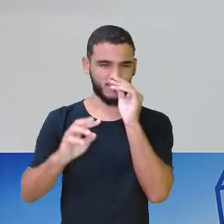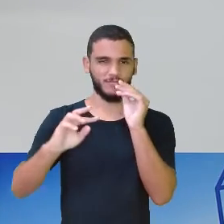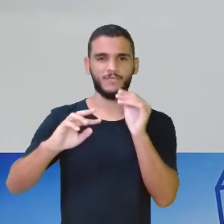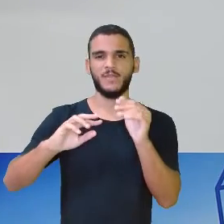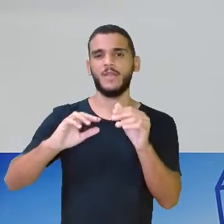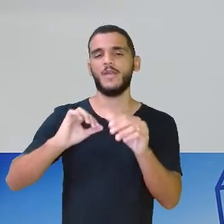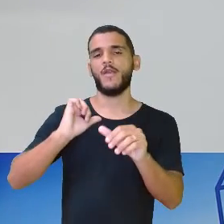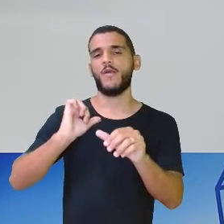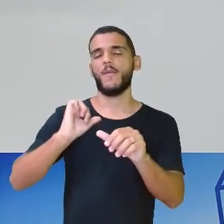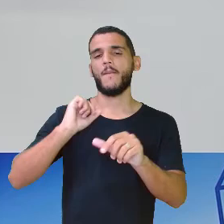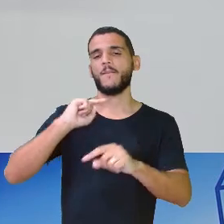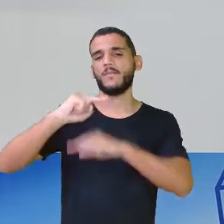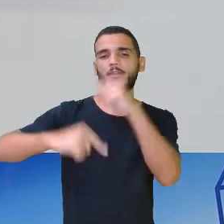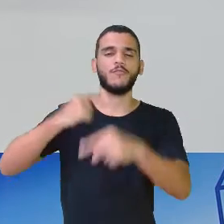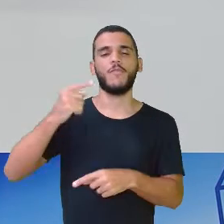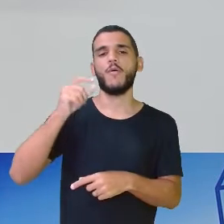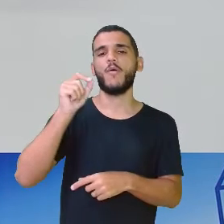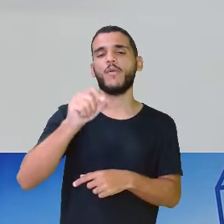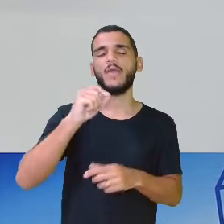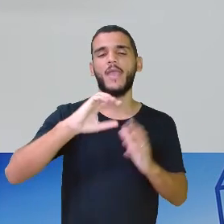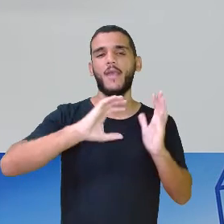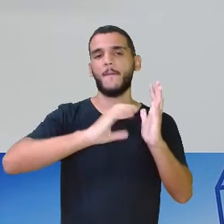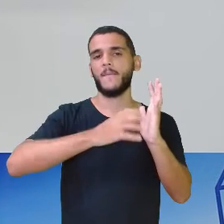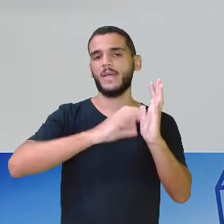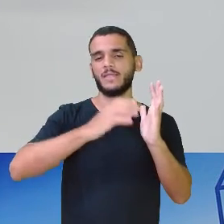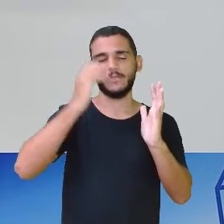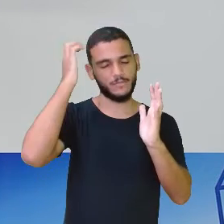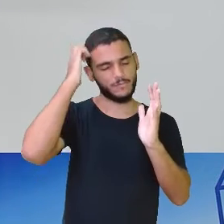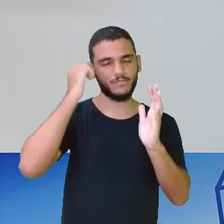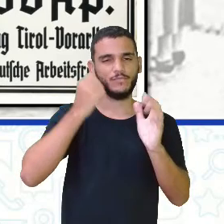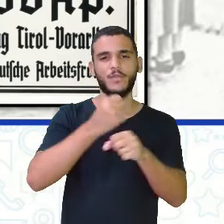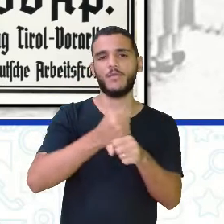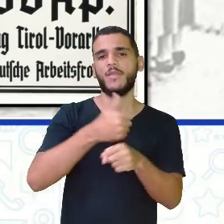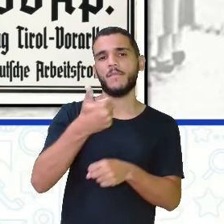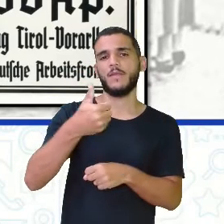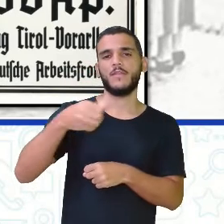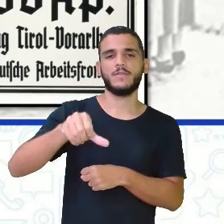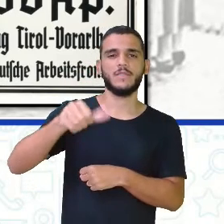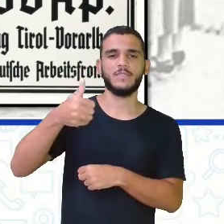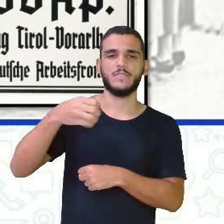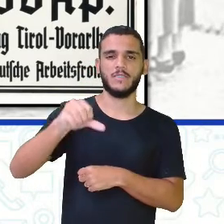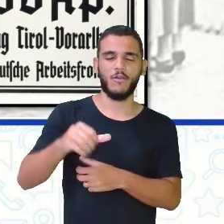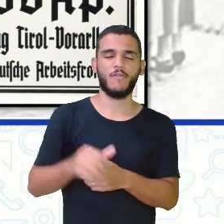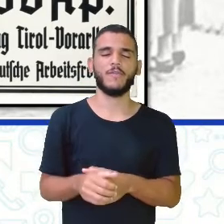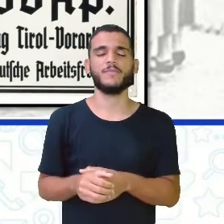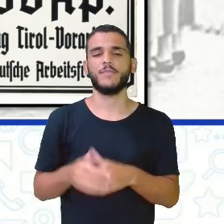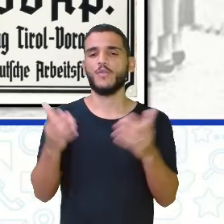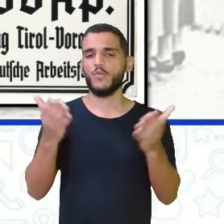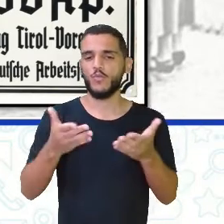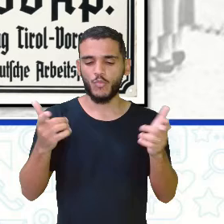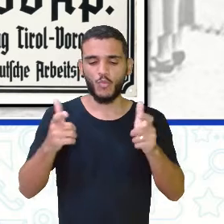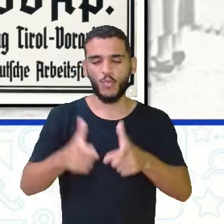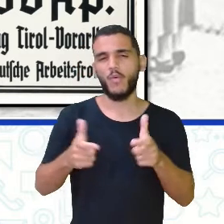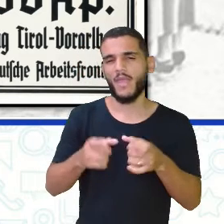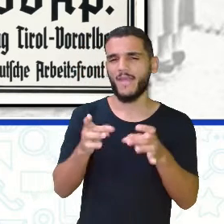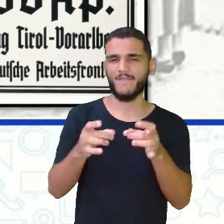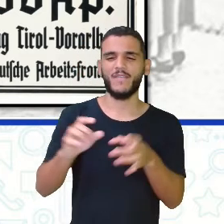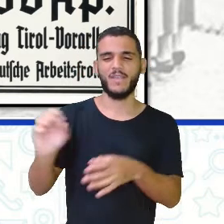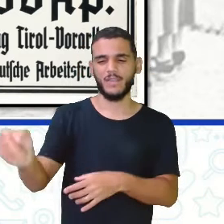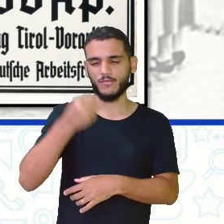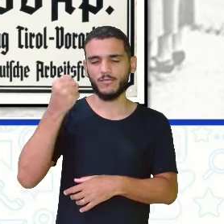em 1919, né? Então, em 1919, em uma cervejaria em Munique, surgiu a partir